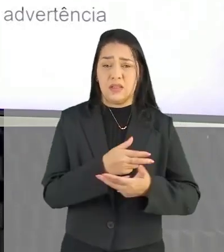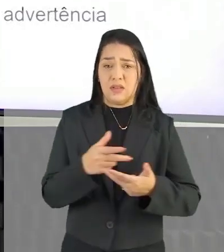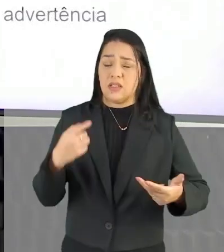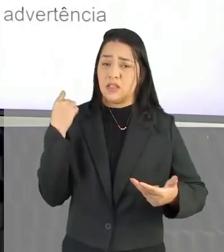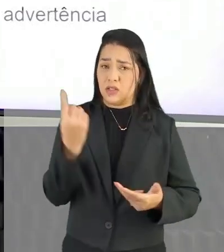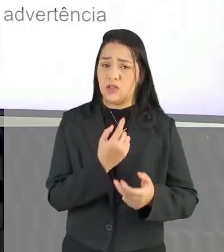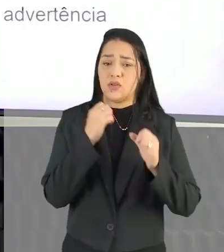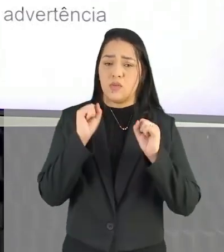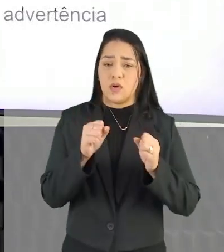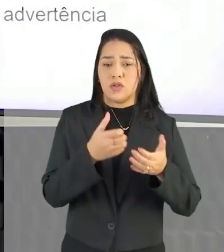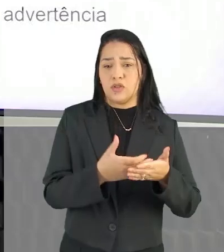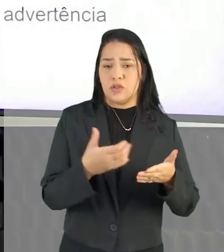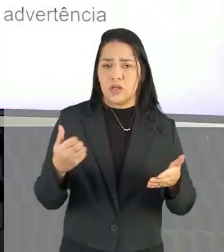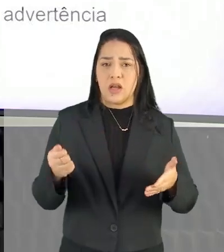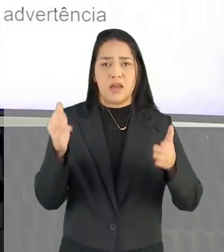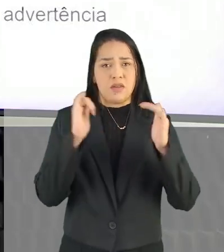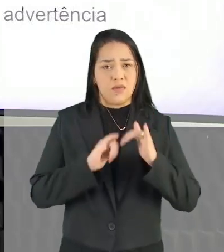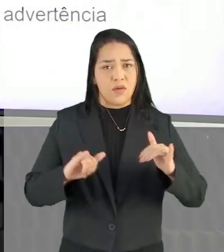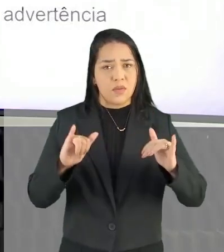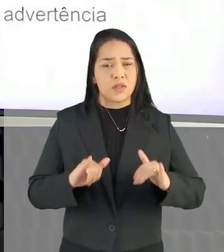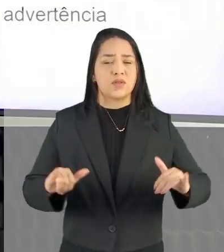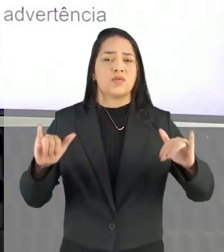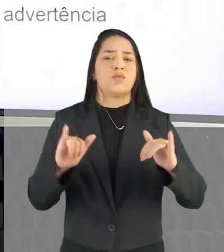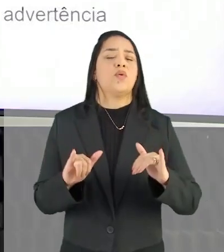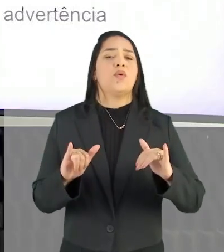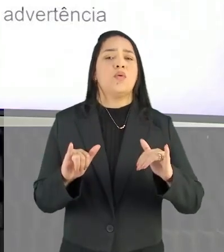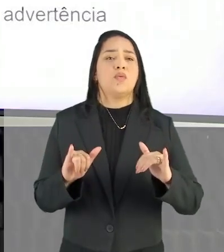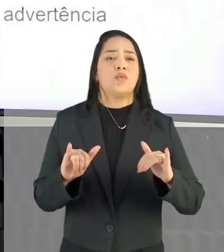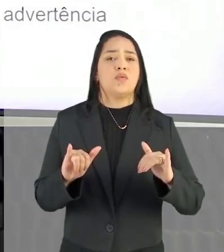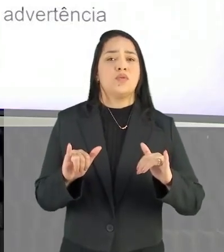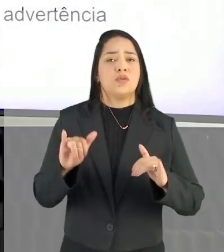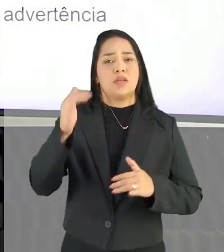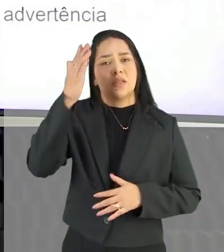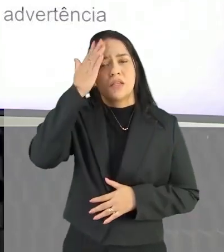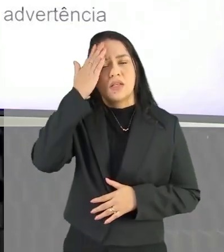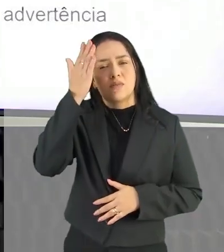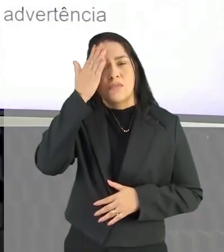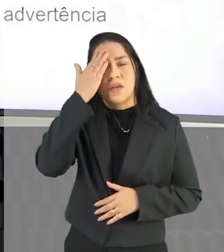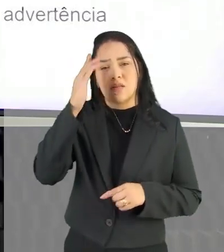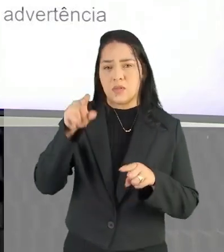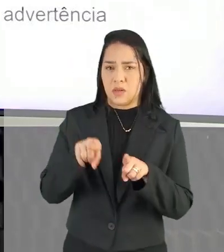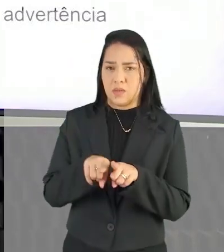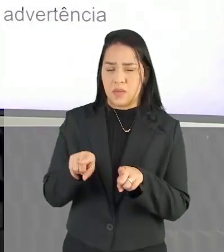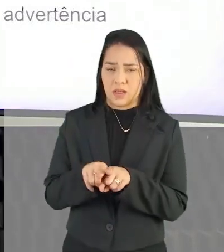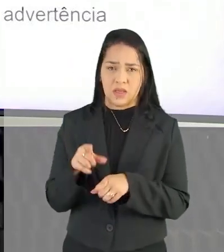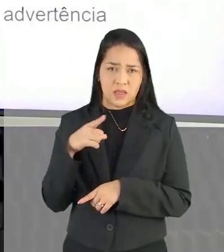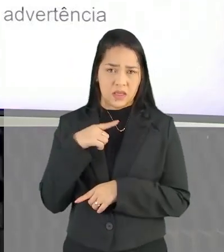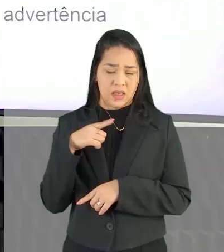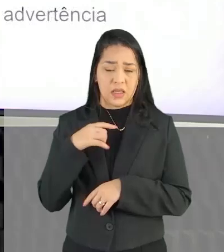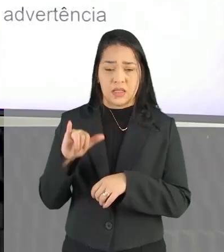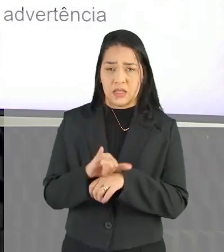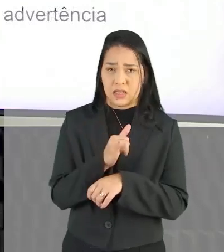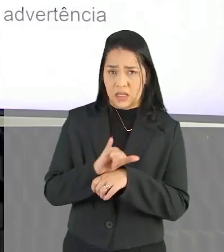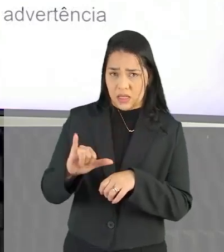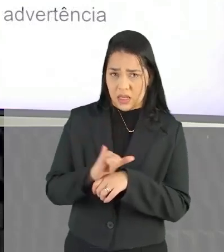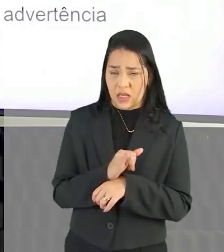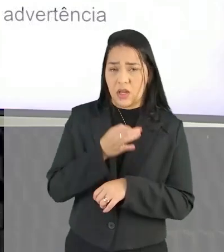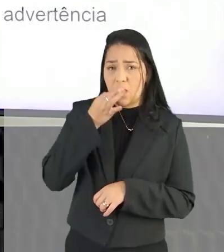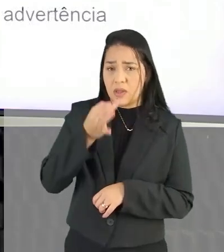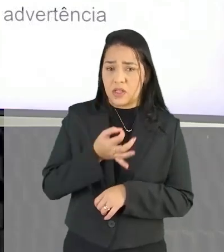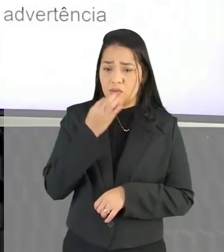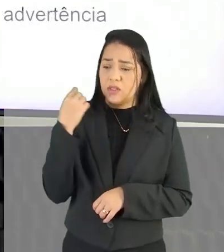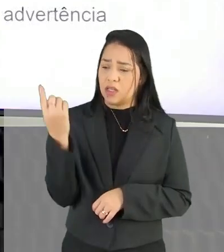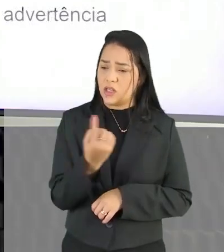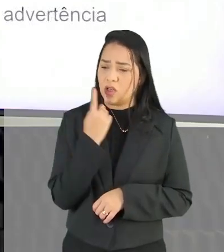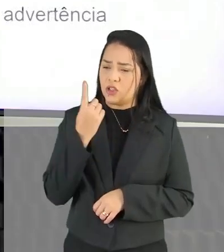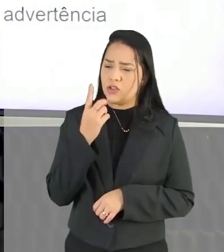que a gente pode extrair, muitas informações de interpretação, de argumentação, dessas estratégias argumentativas, e